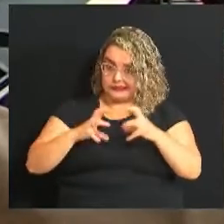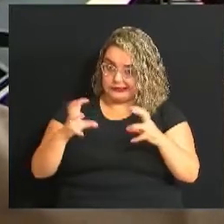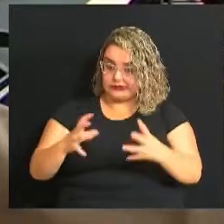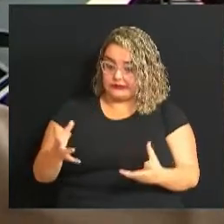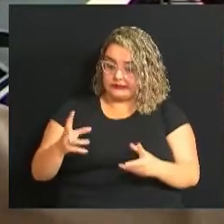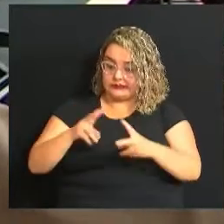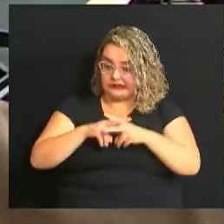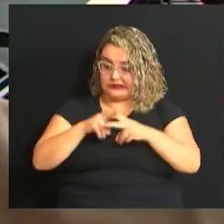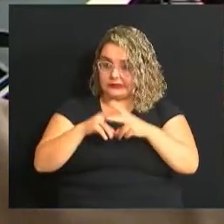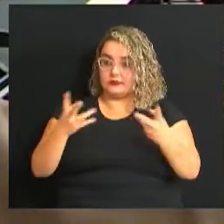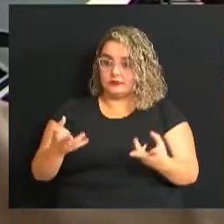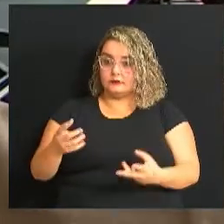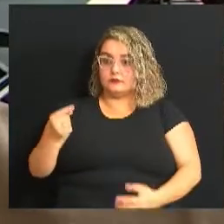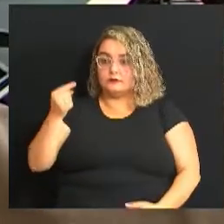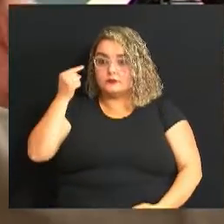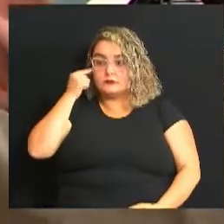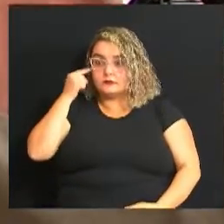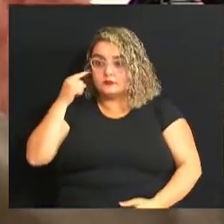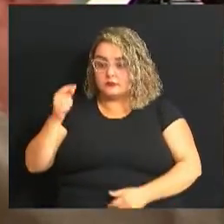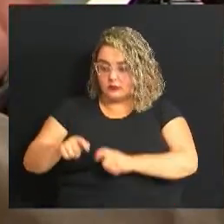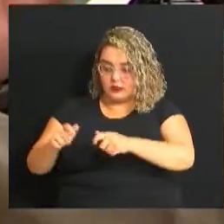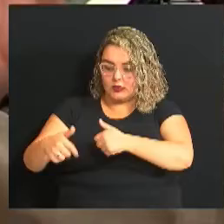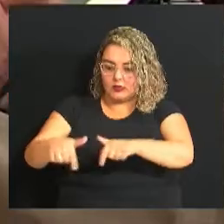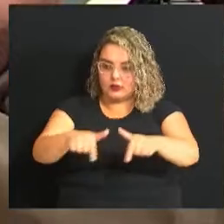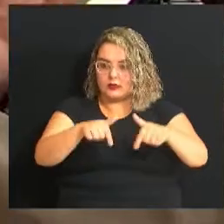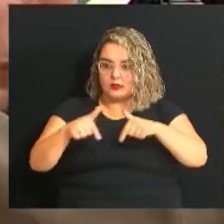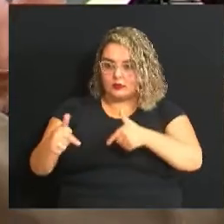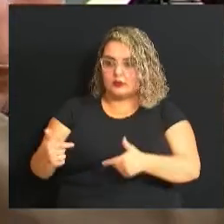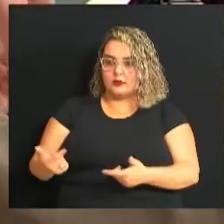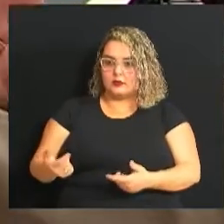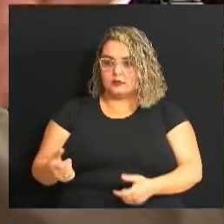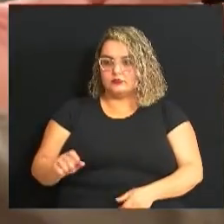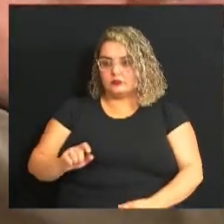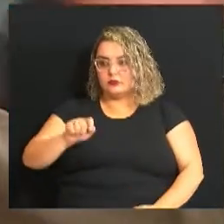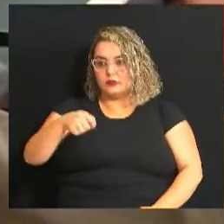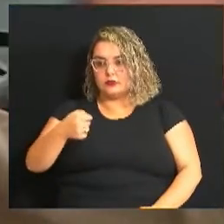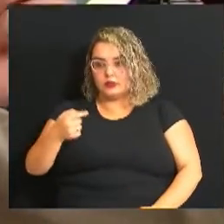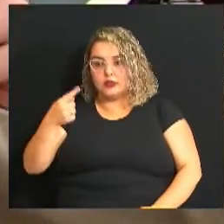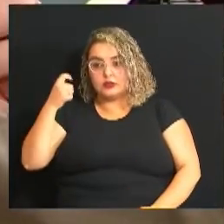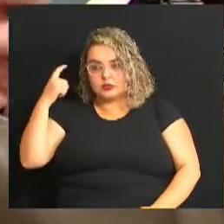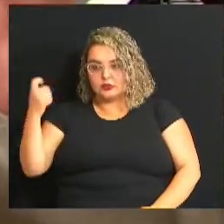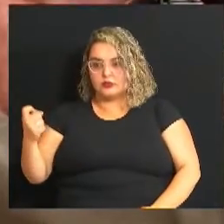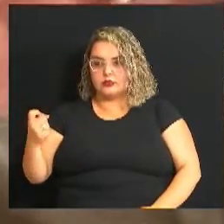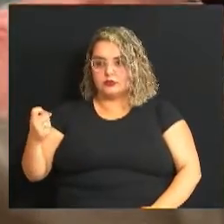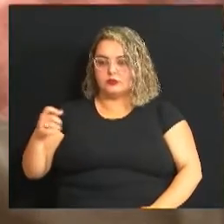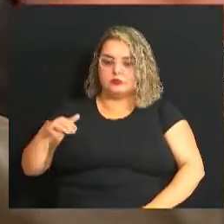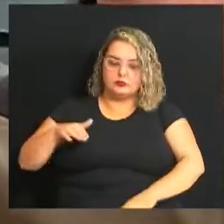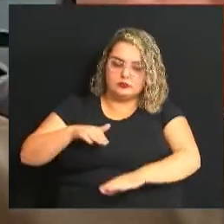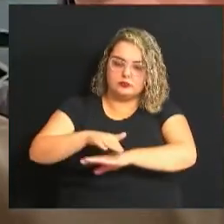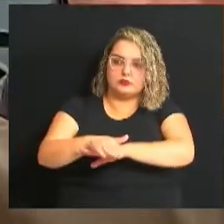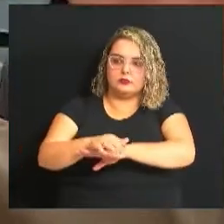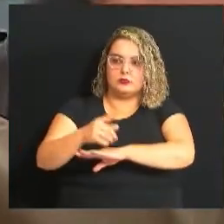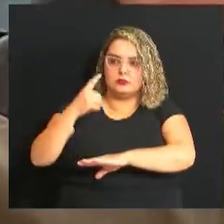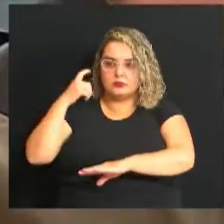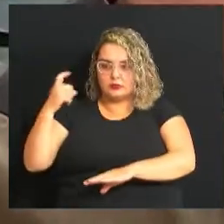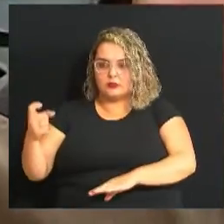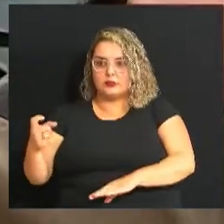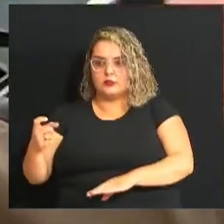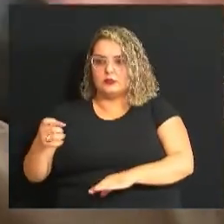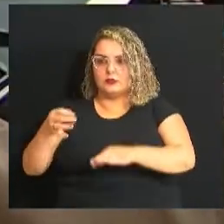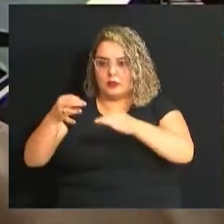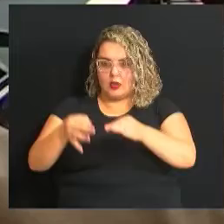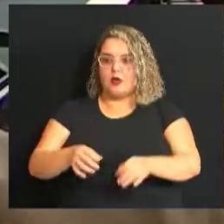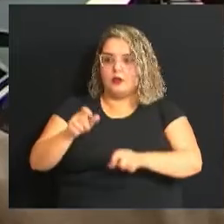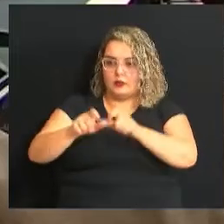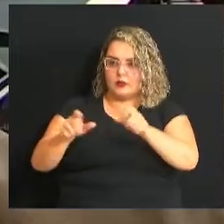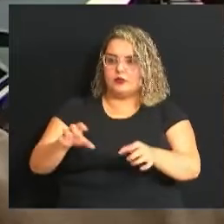pensar, que trabalha comigo, e surgiu esse sinal sonoro de colocar alguma coisa que você chega e apite. Enquanto você não for lá se acertar ou pedir para a pessoa